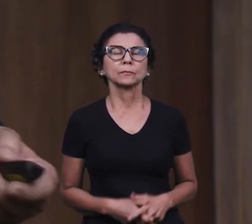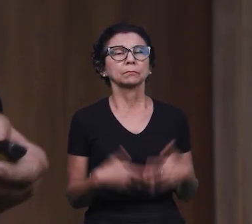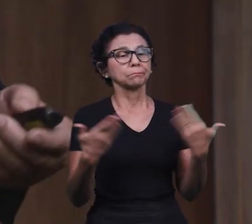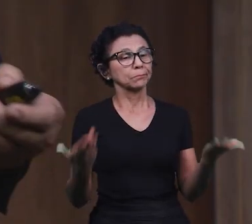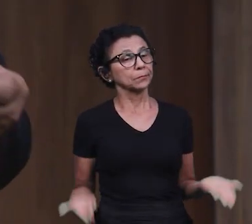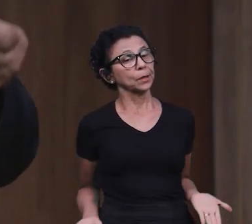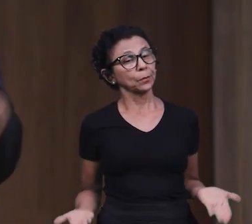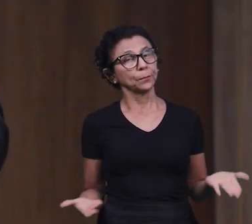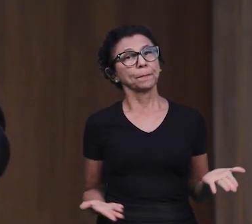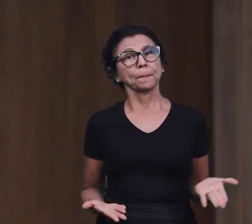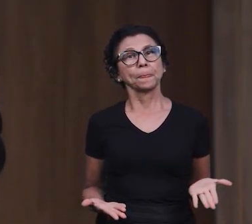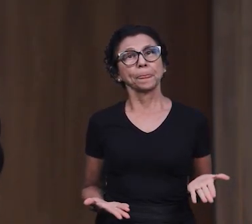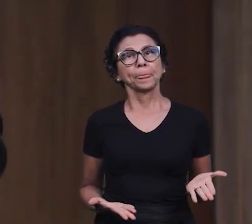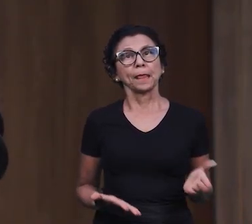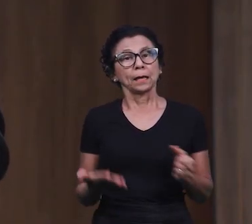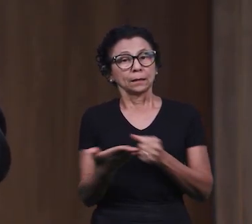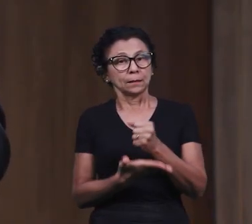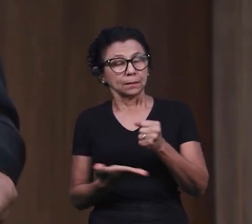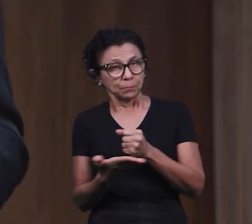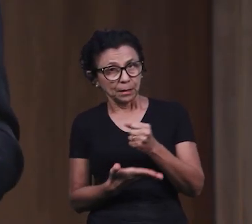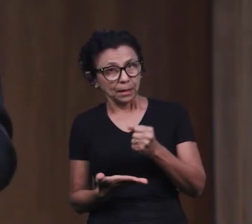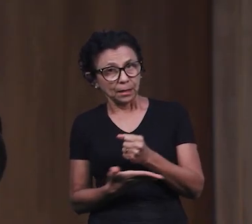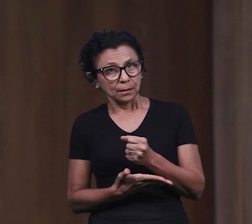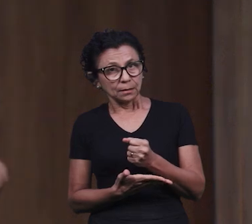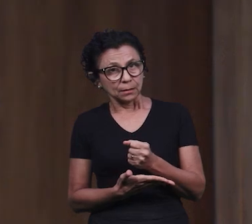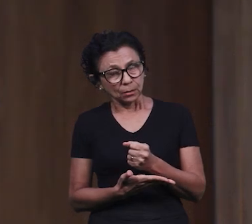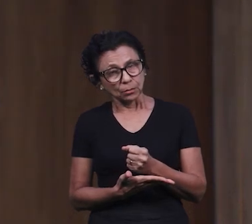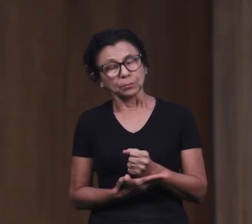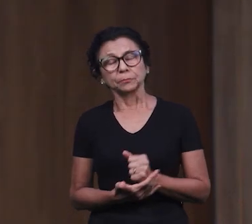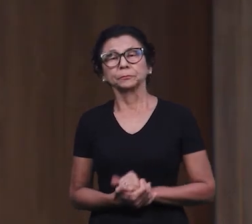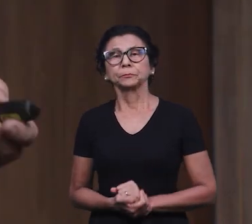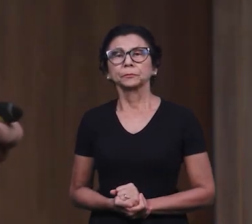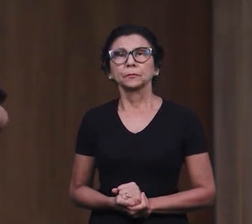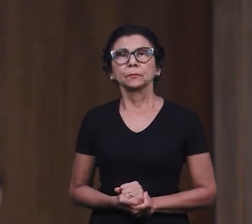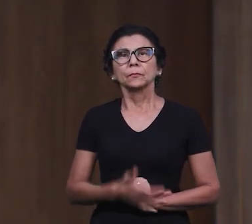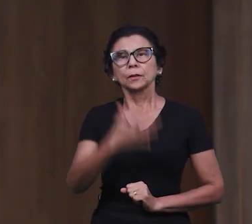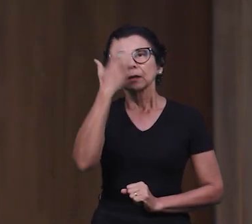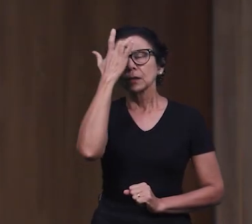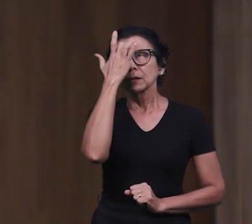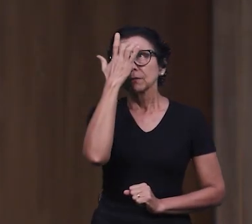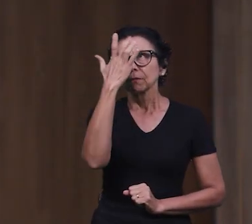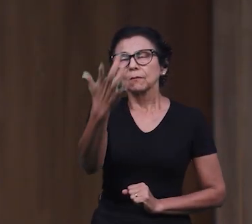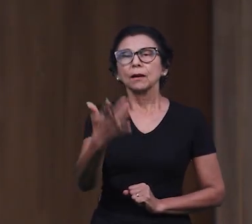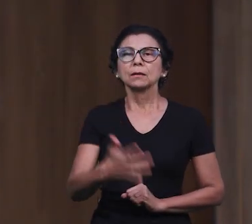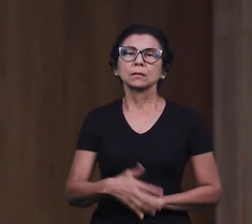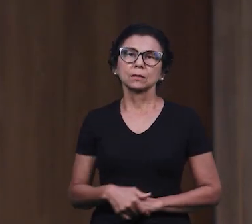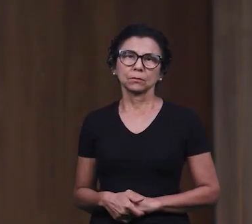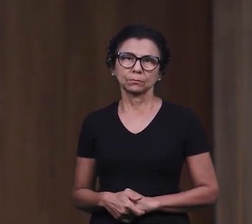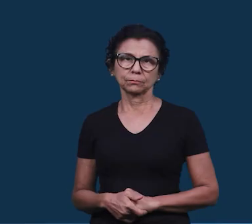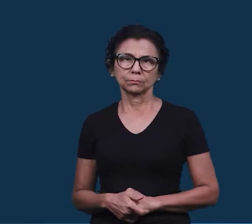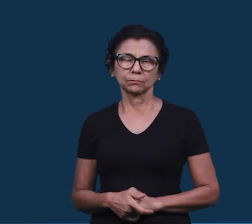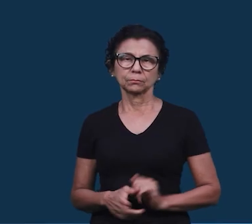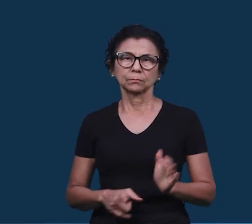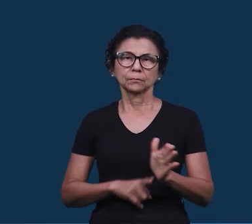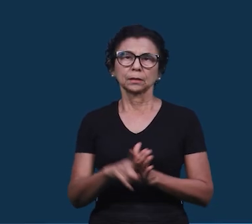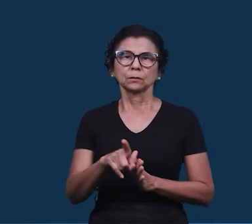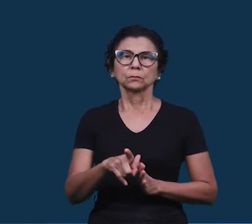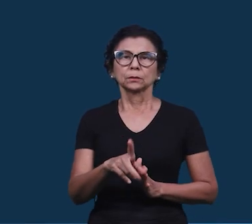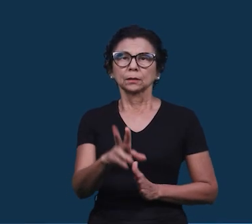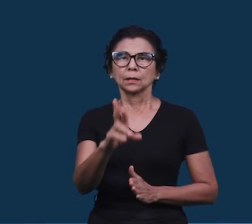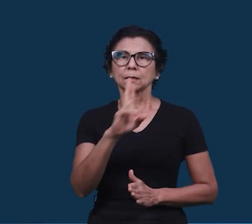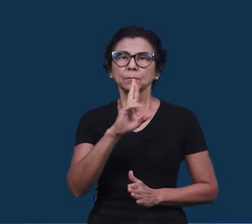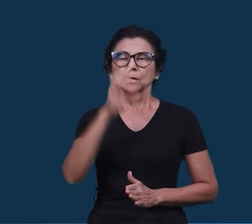Então, baseando nesse básico, olha como é que é fácil você acertar as questões sem precisar chutar. Vejam